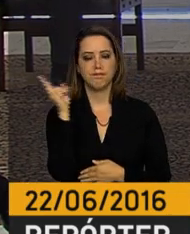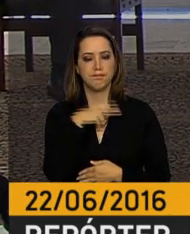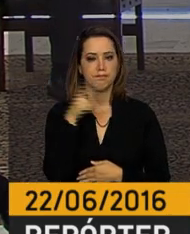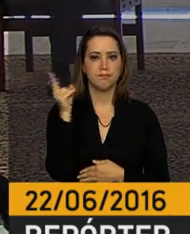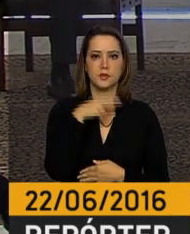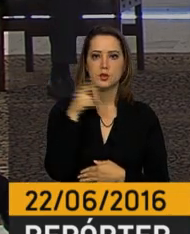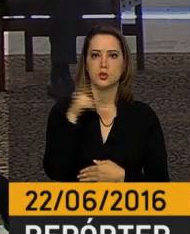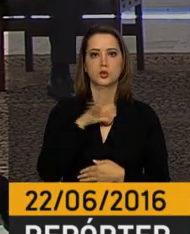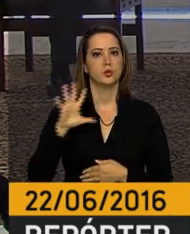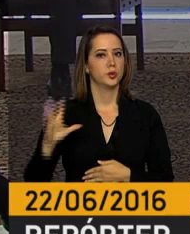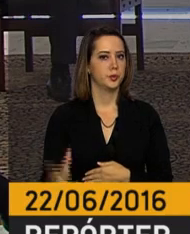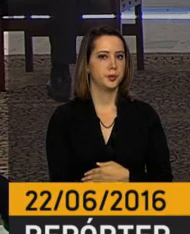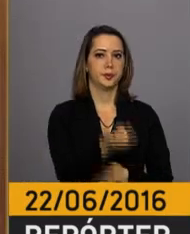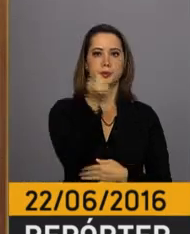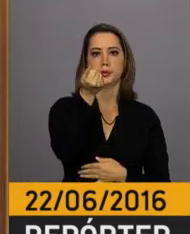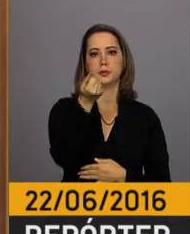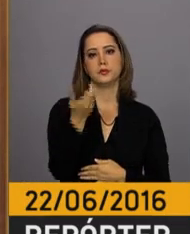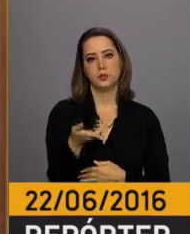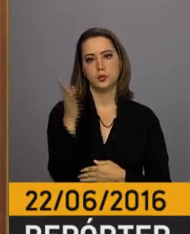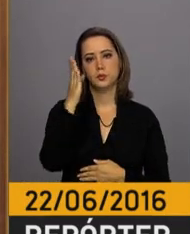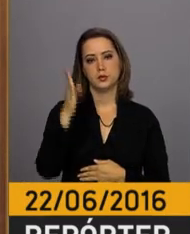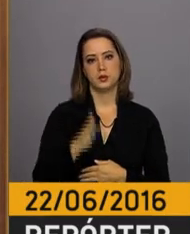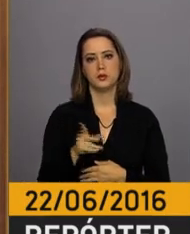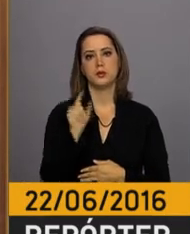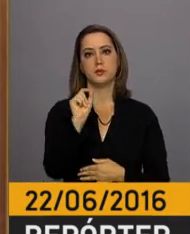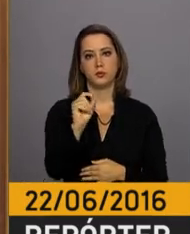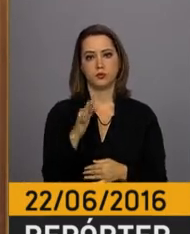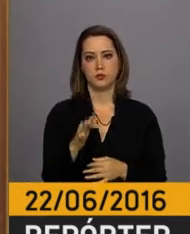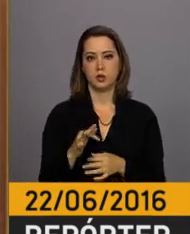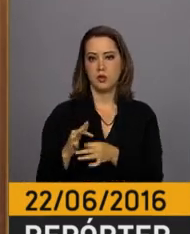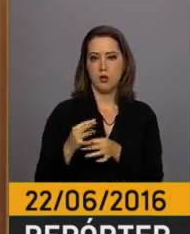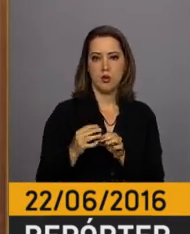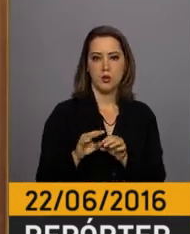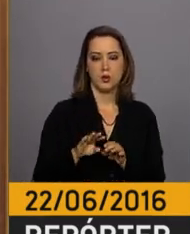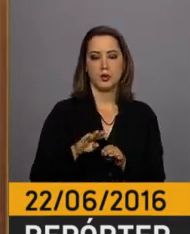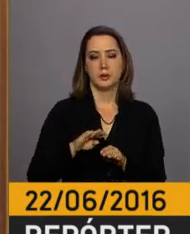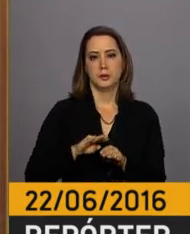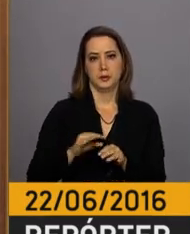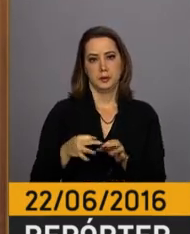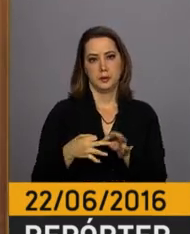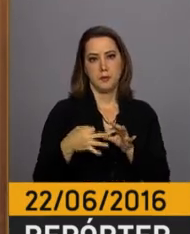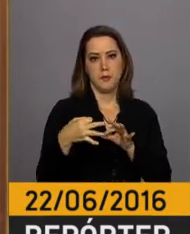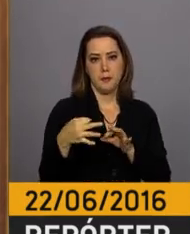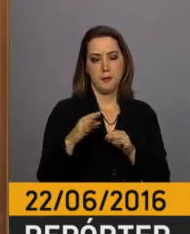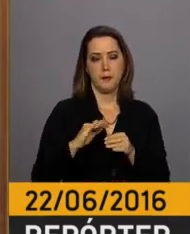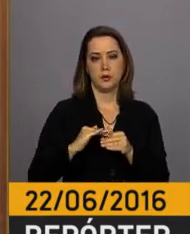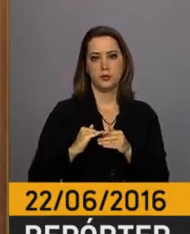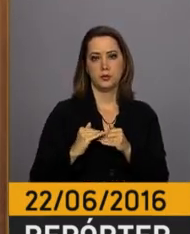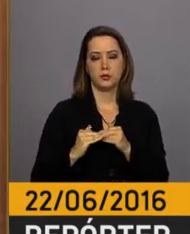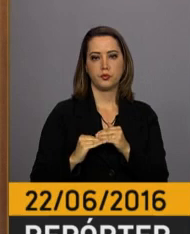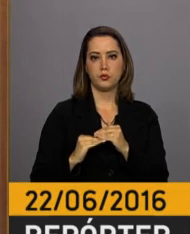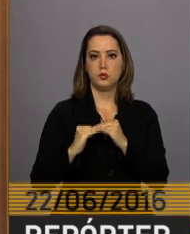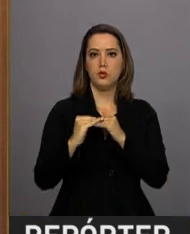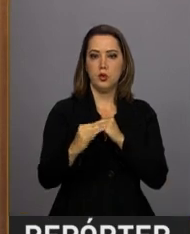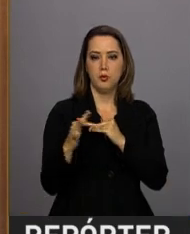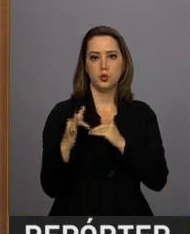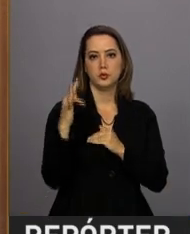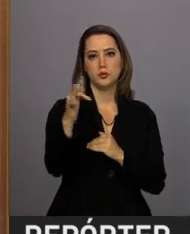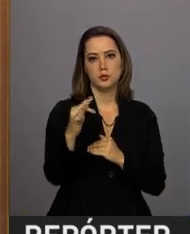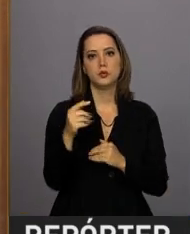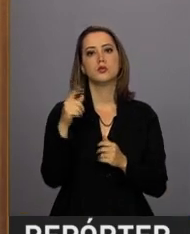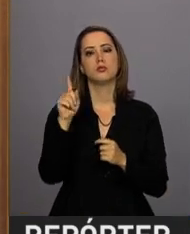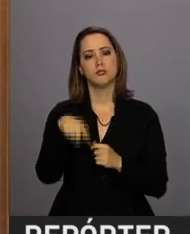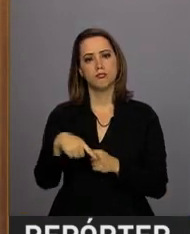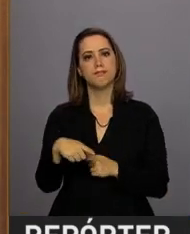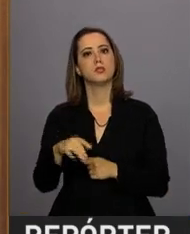Tríplice Resgate nesta ponte pro futuro que devemos construir se possível toque de caixa é grande e é